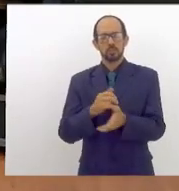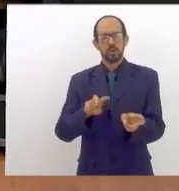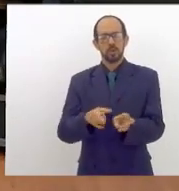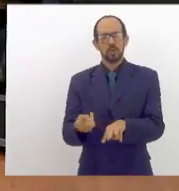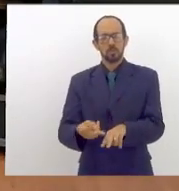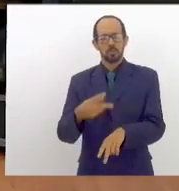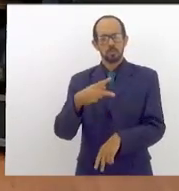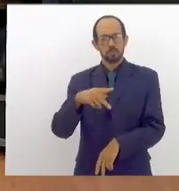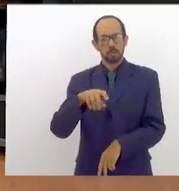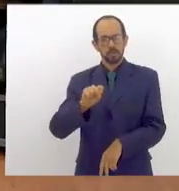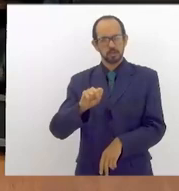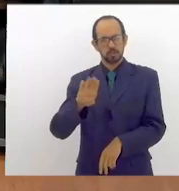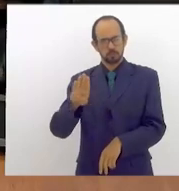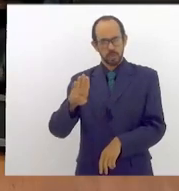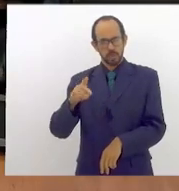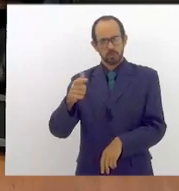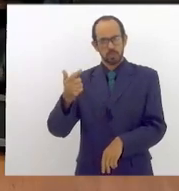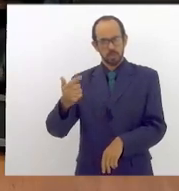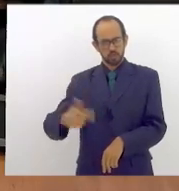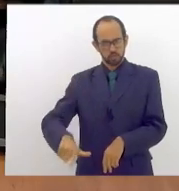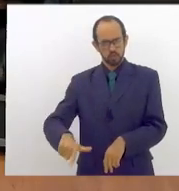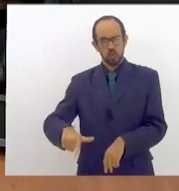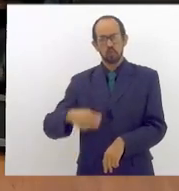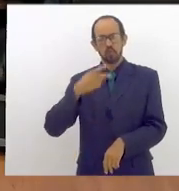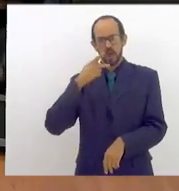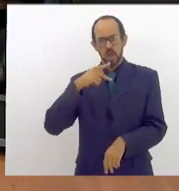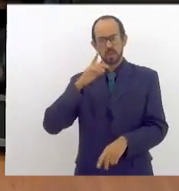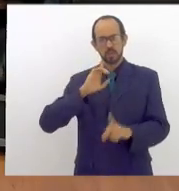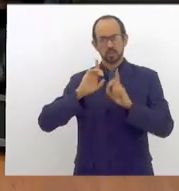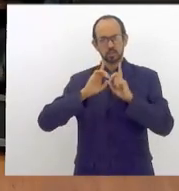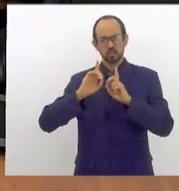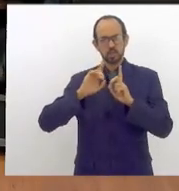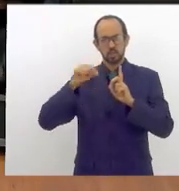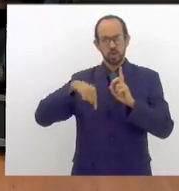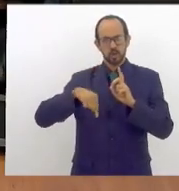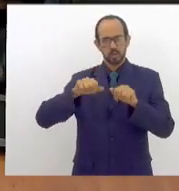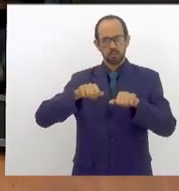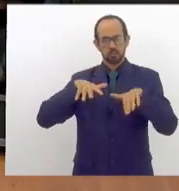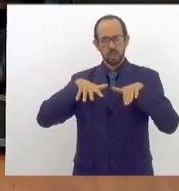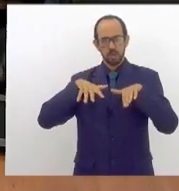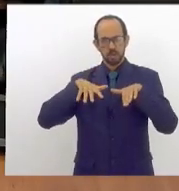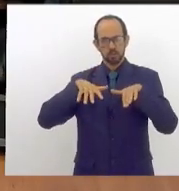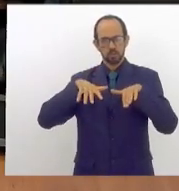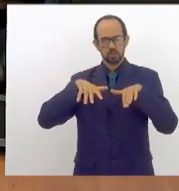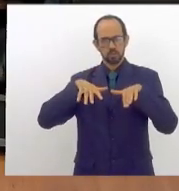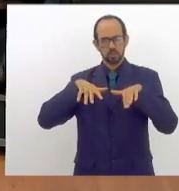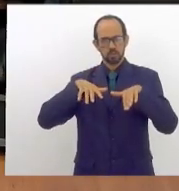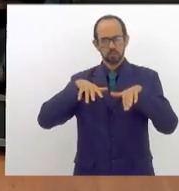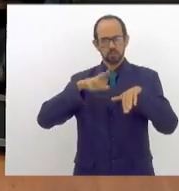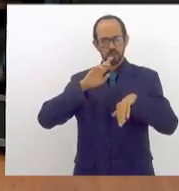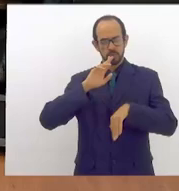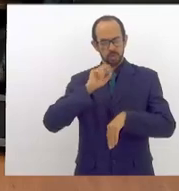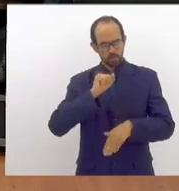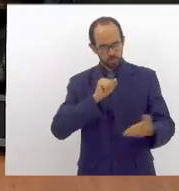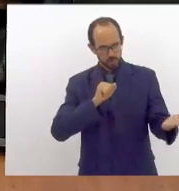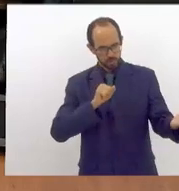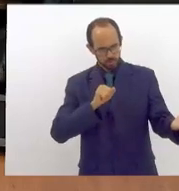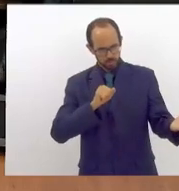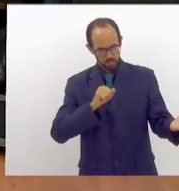e Para retomar a discussão que fiz ontem aqui em plenário Deputado Rodrigo Amorim